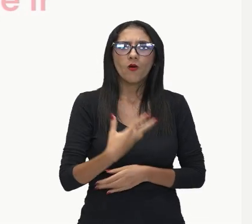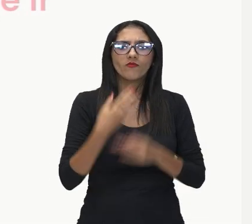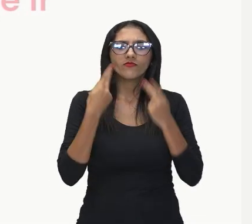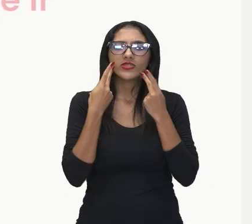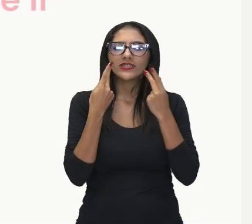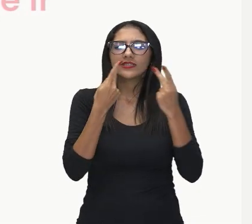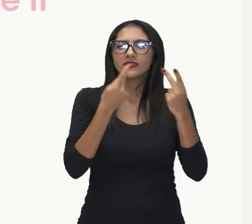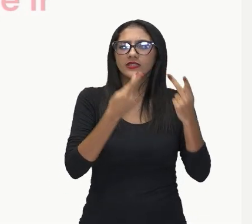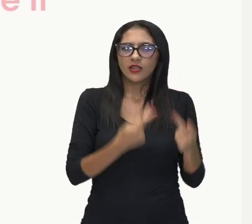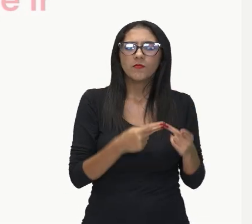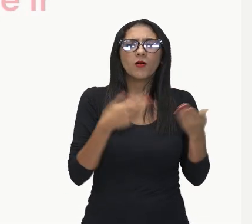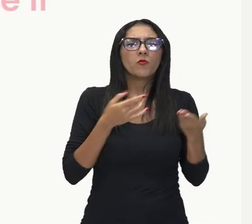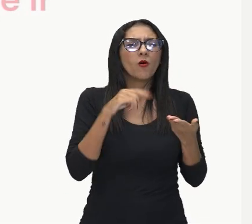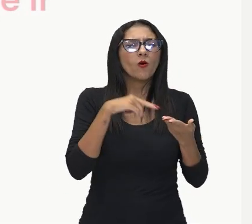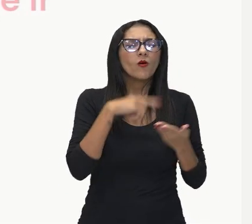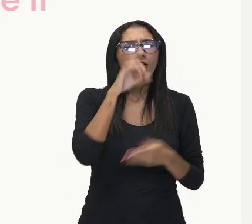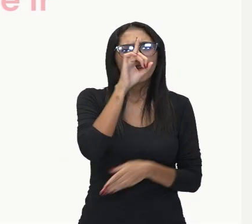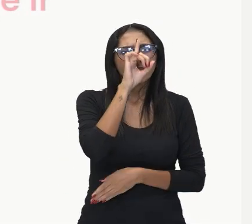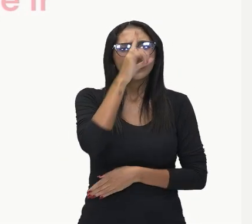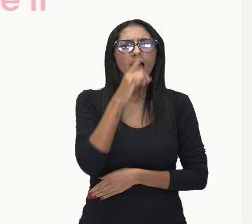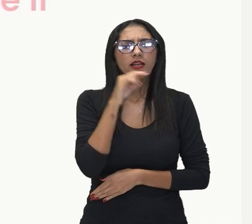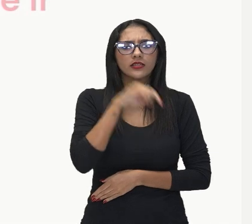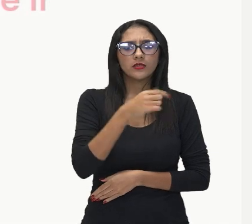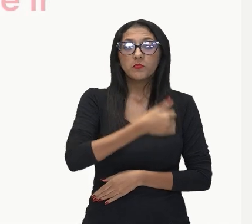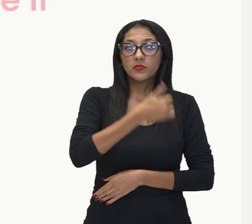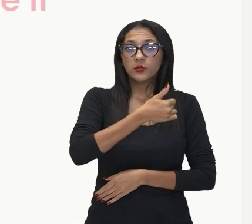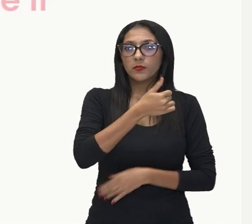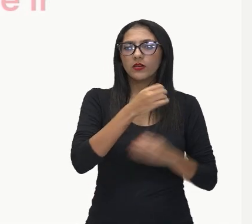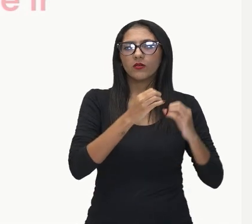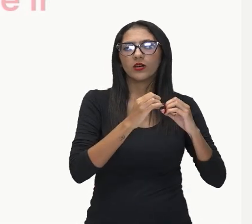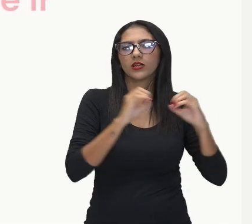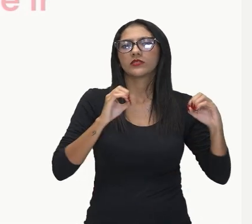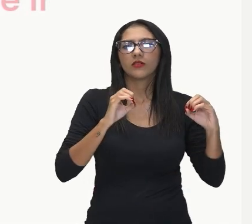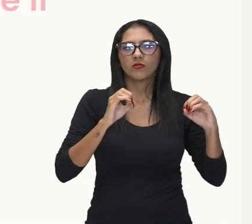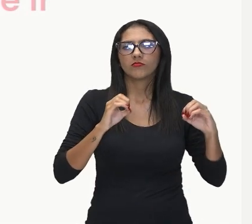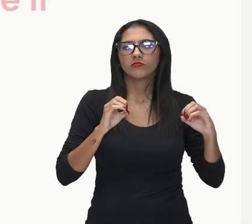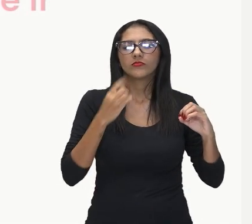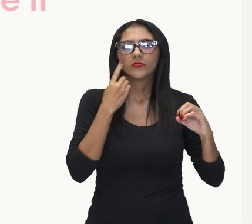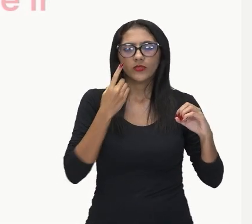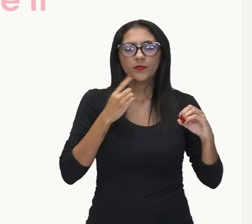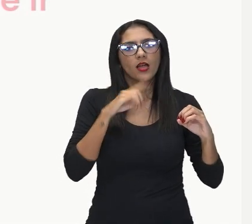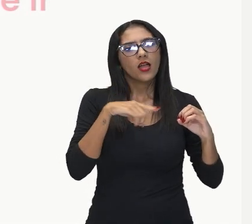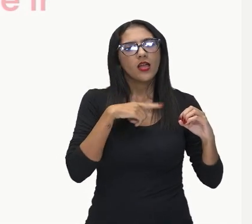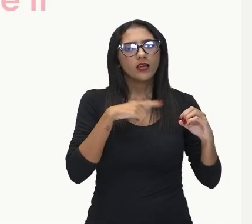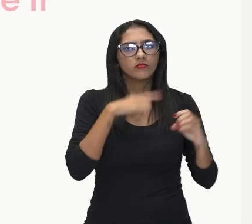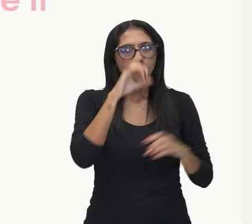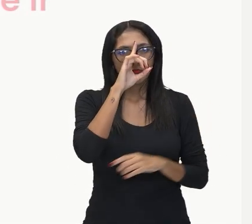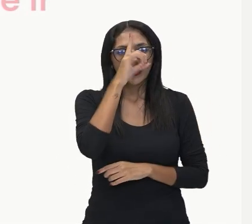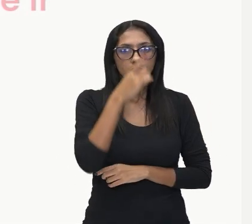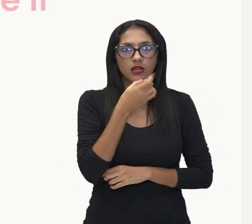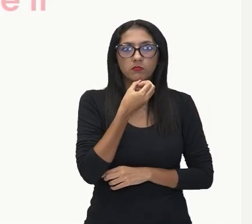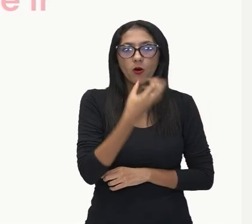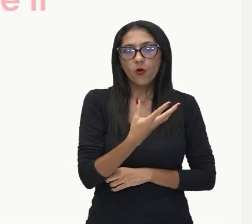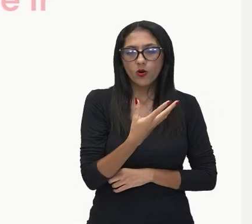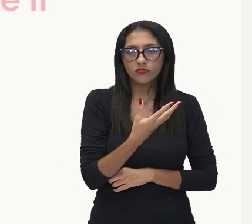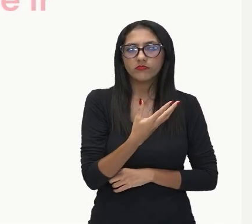que ideia eu tenho aqui com essa visita? Observem, pessoal, que eu tenho uma ideia